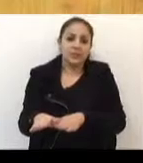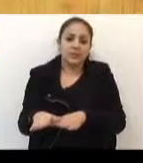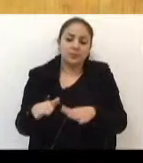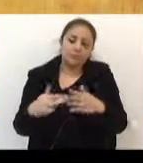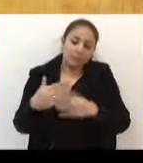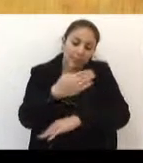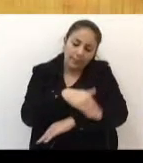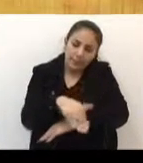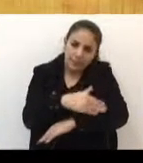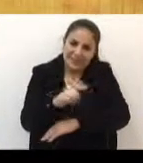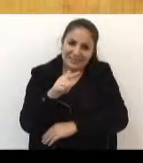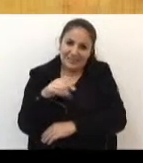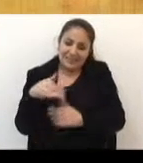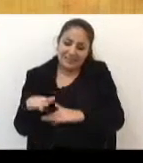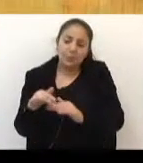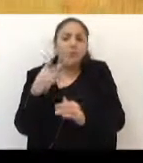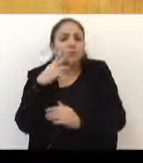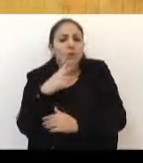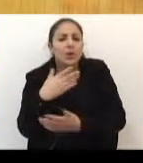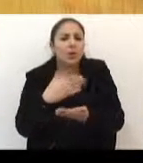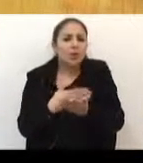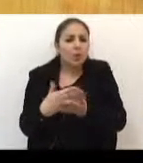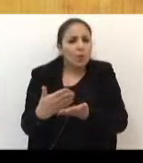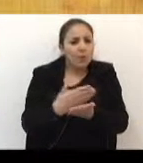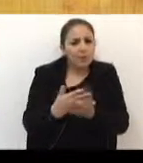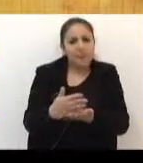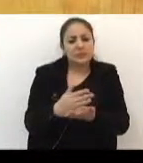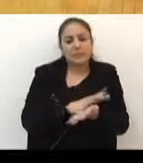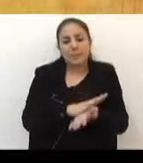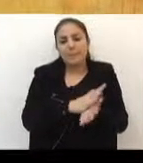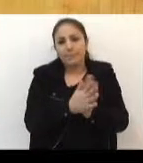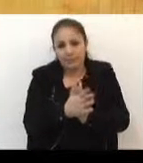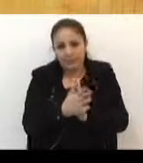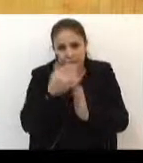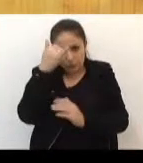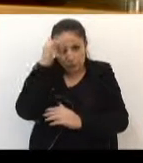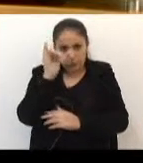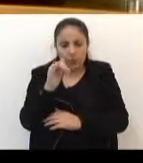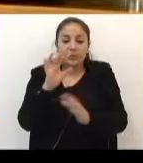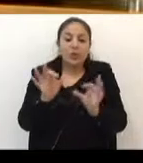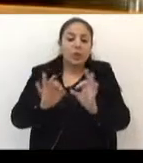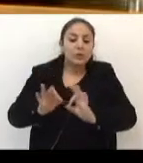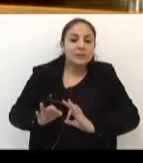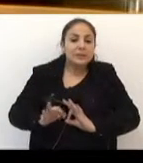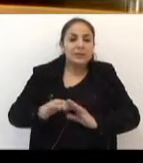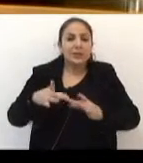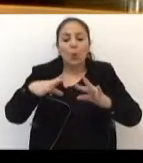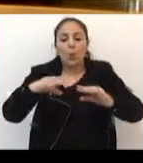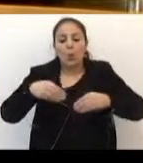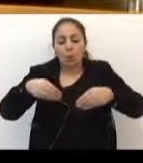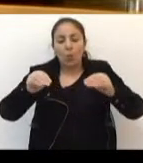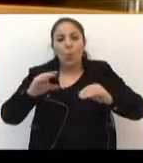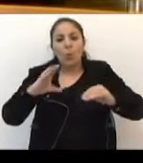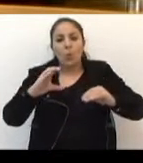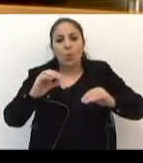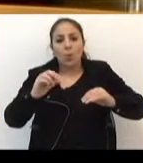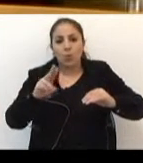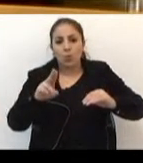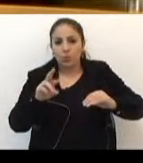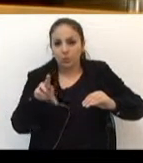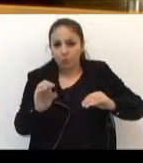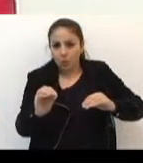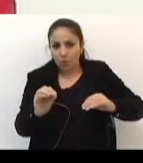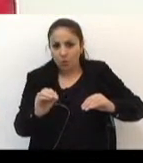início da carneação da res, né? Da preparação do couro até chegar ali